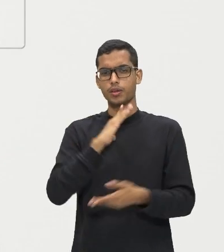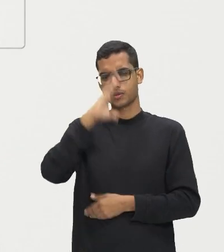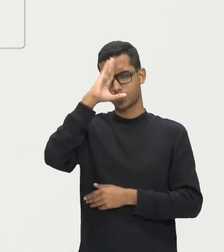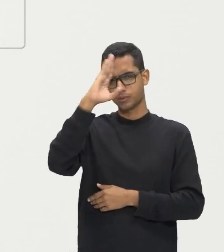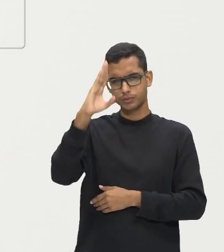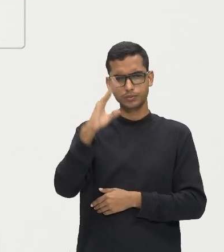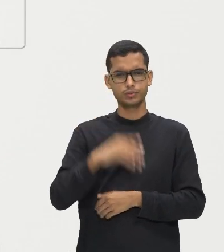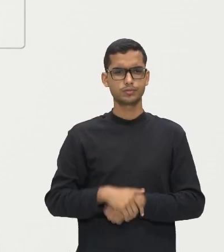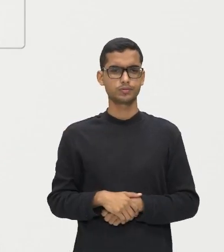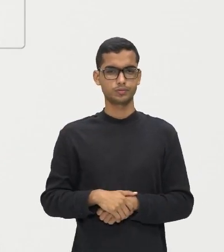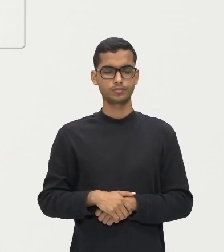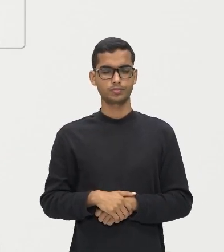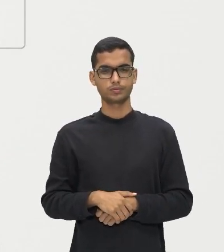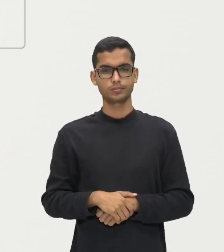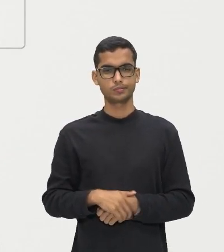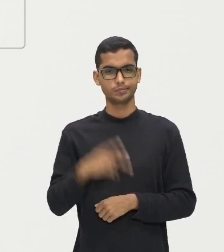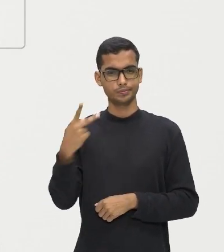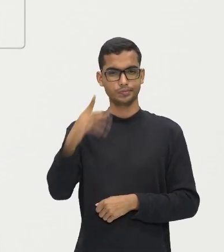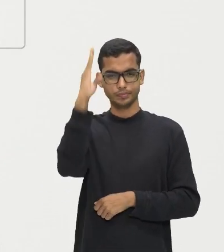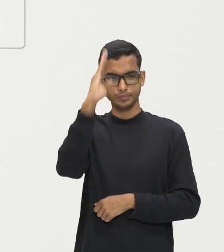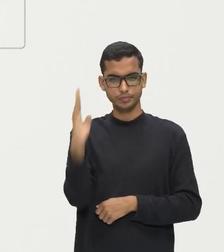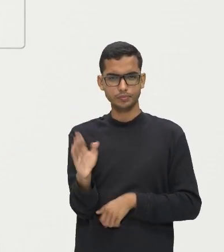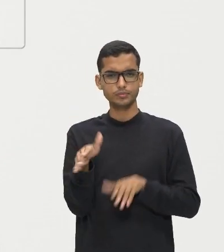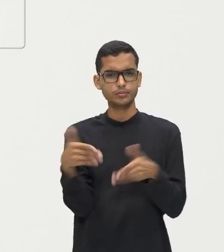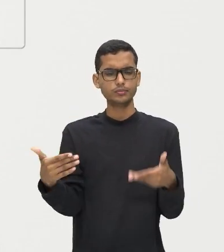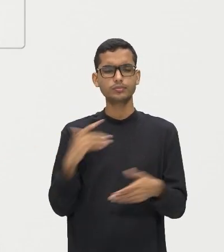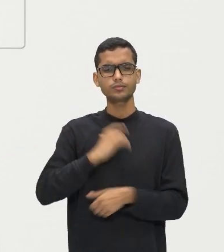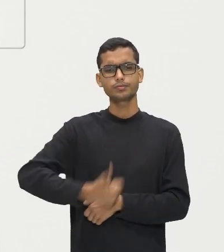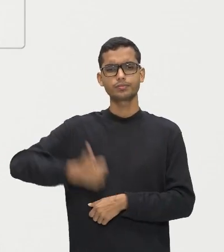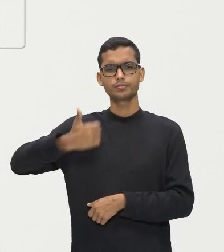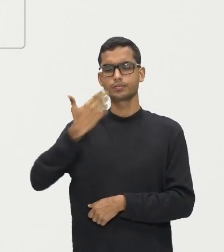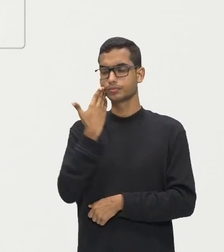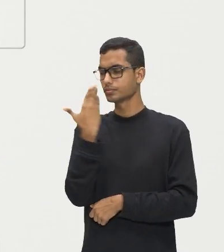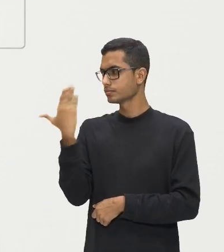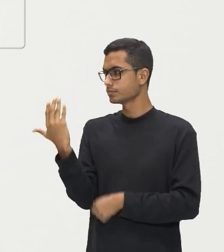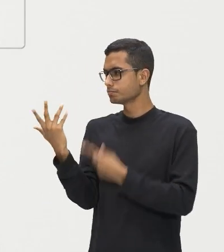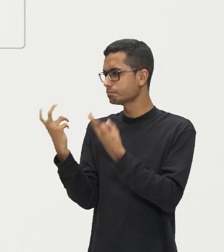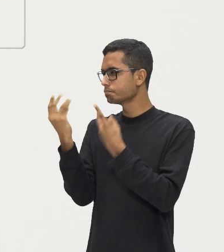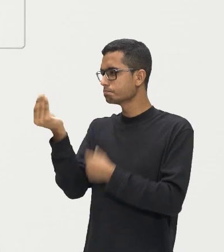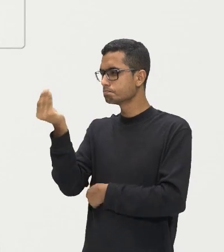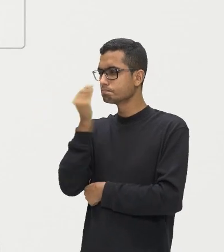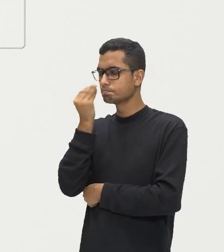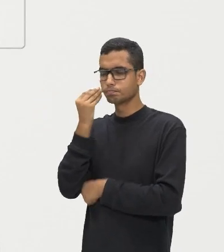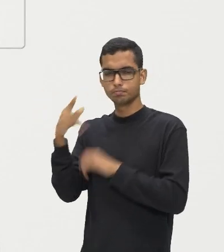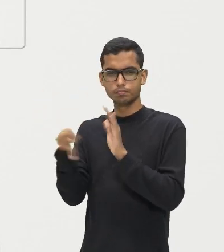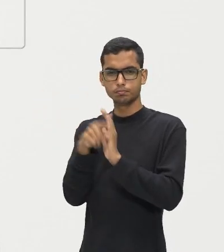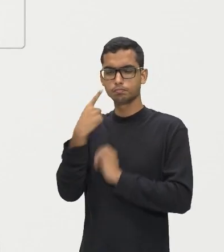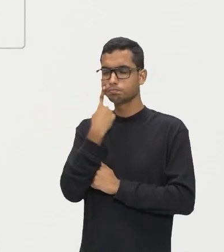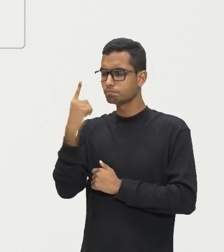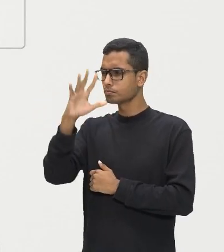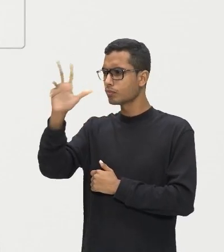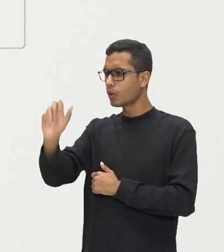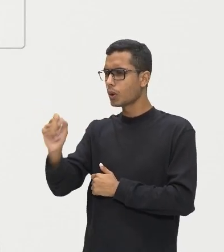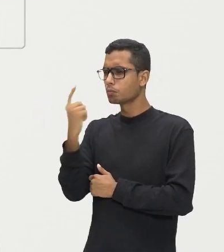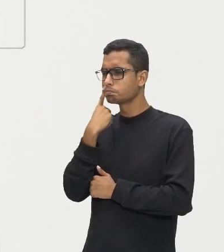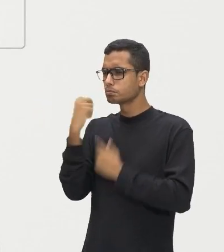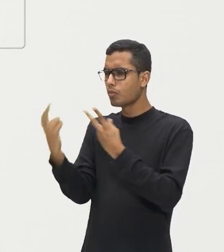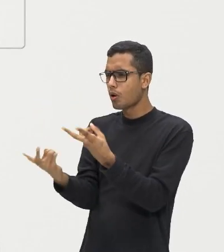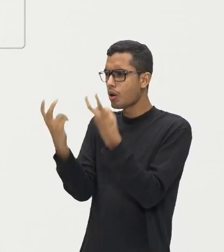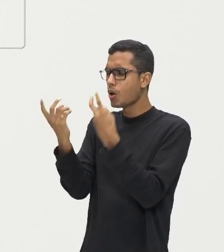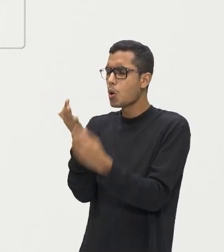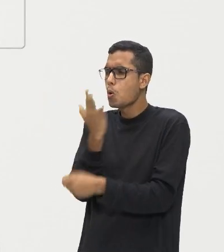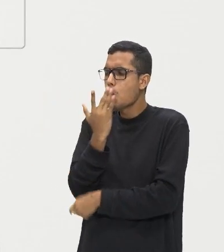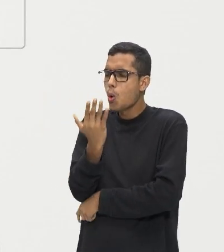o relevo dominante do Brasil. Qual é a primeira coisa que eu vou fazer? Olhar para o mapa e verificar qual é a cor